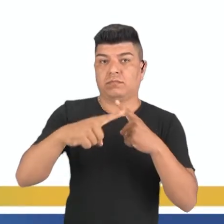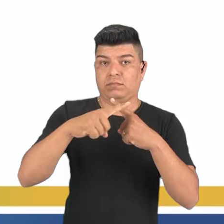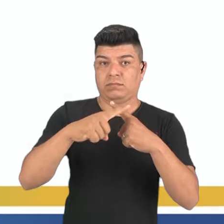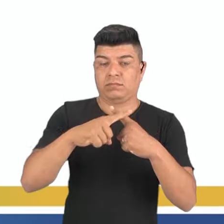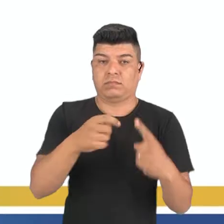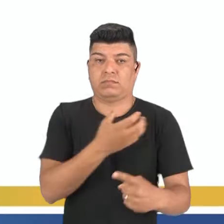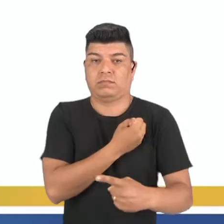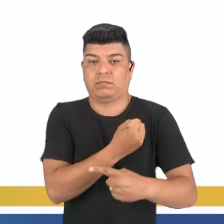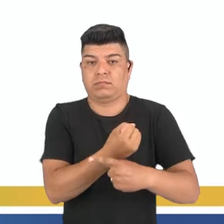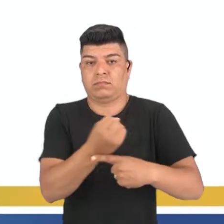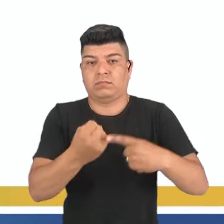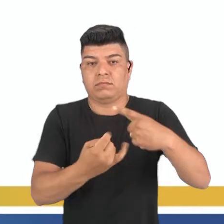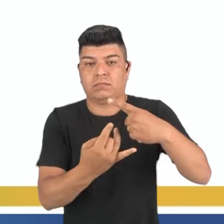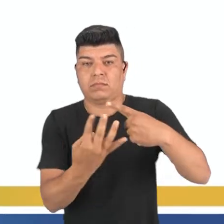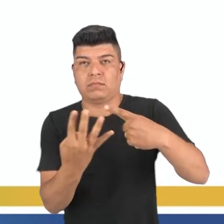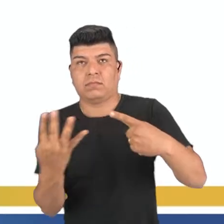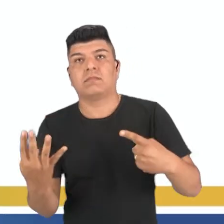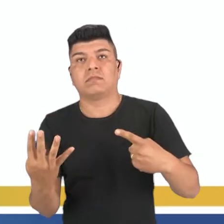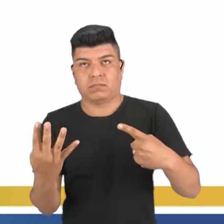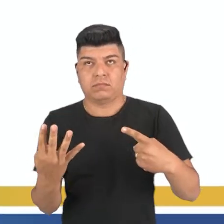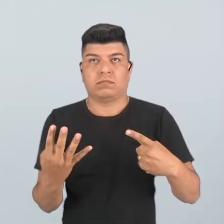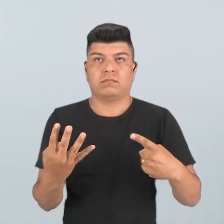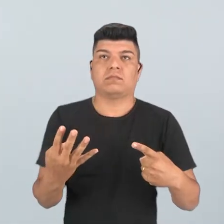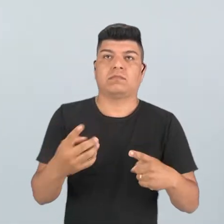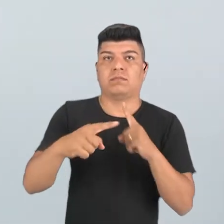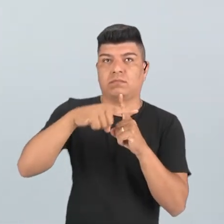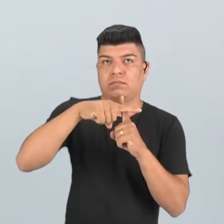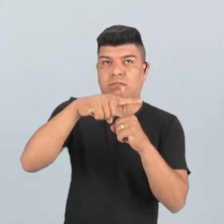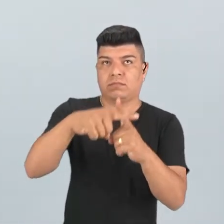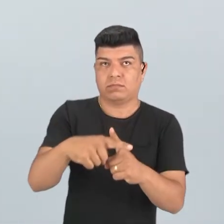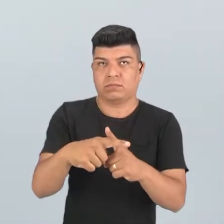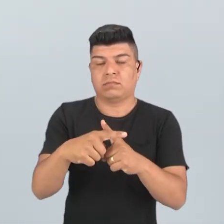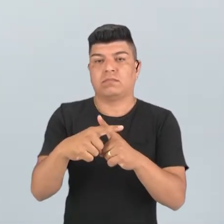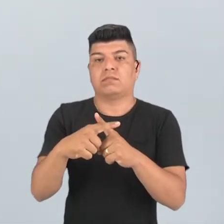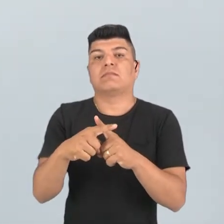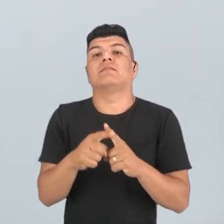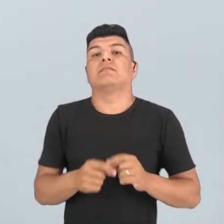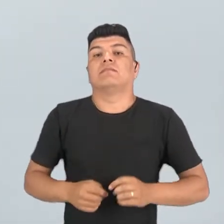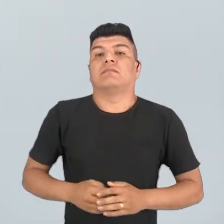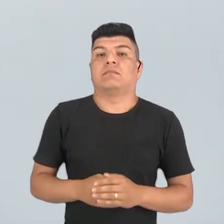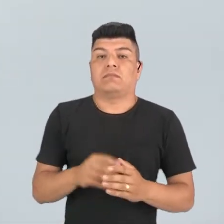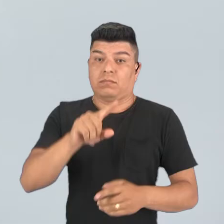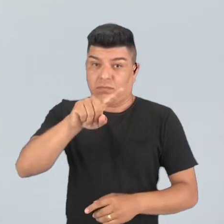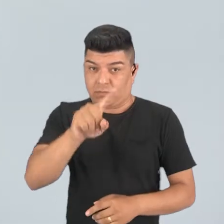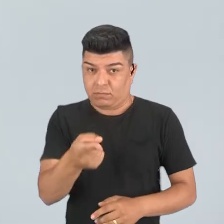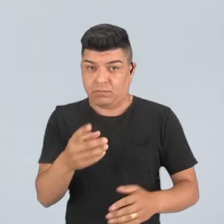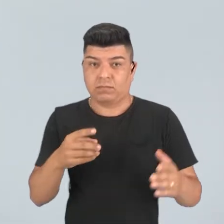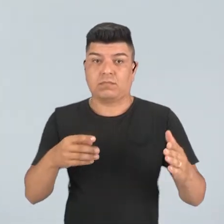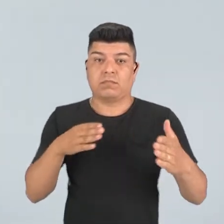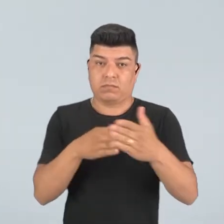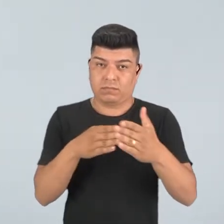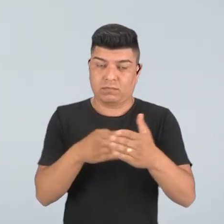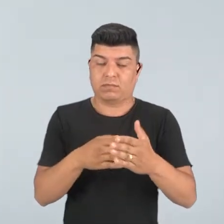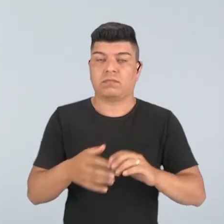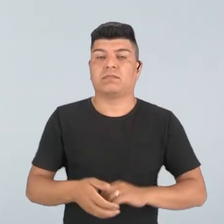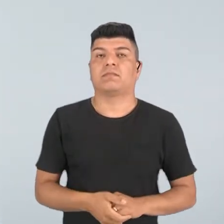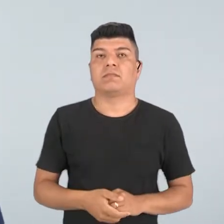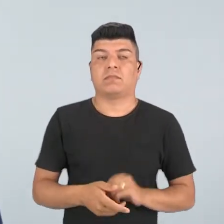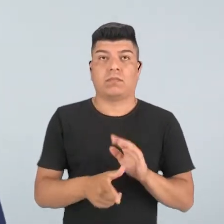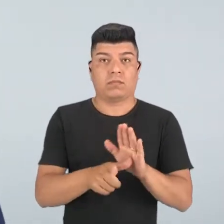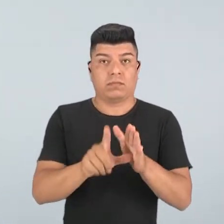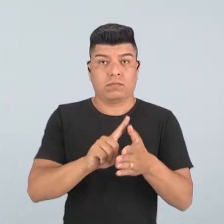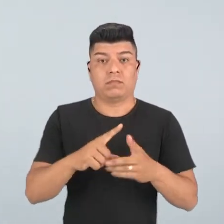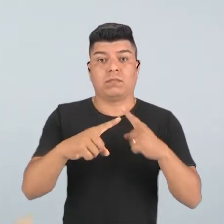racionais positivos na forma decimal finita. Vamos lá? Então, antes da gente falar